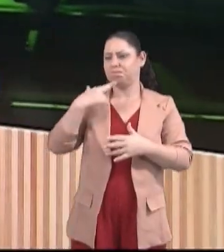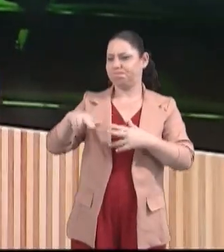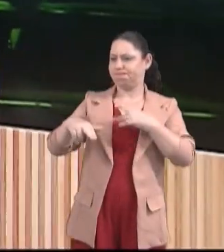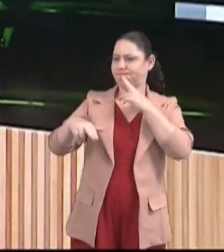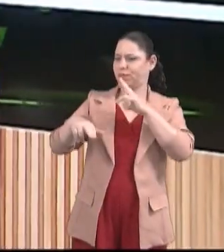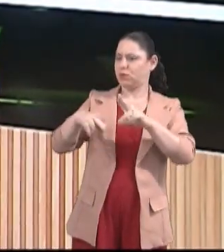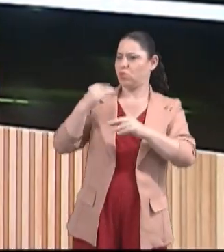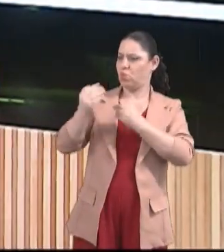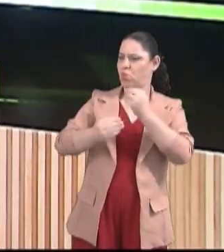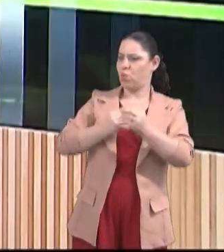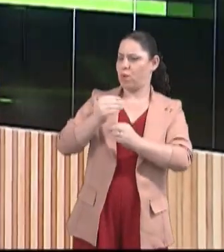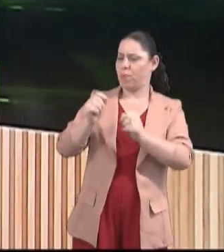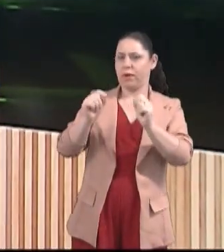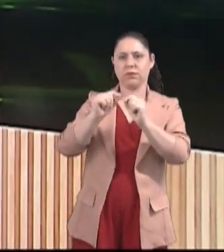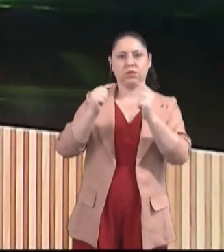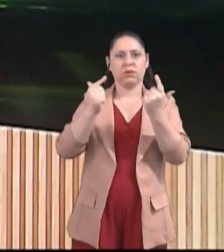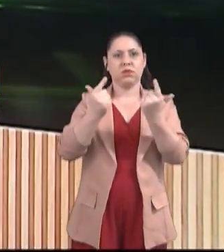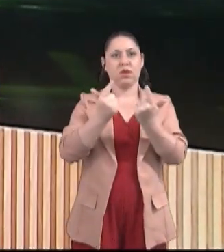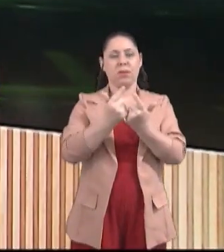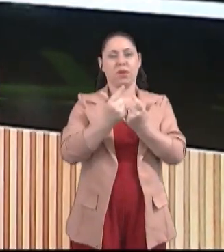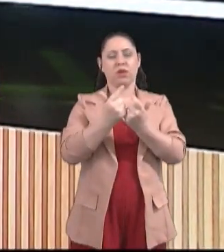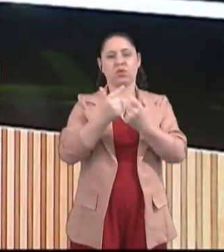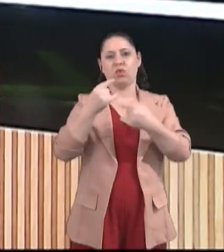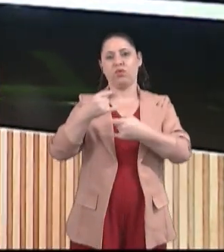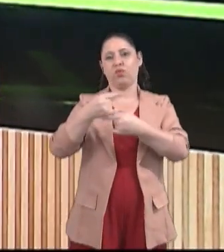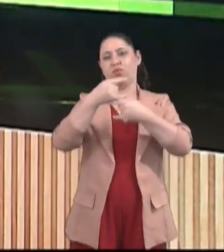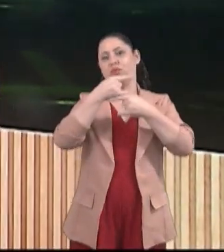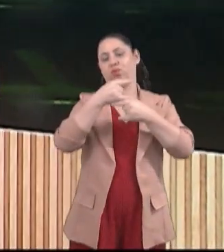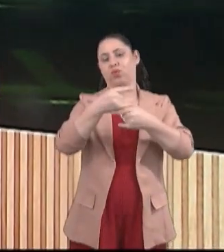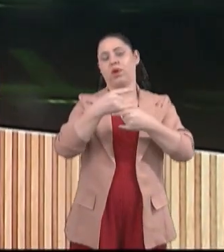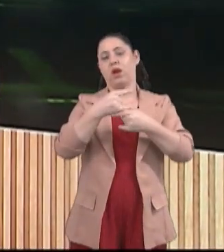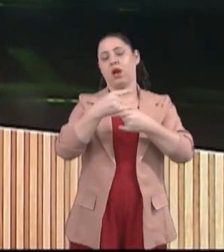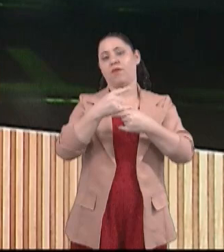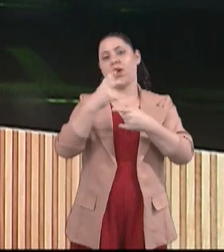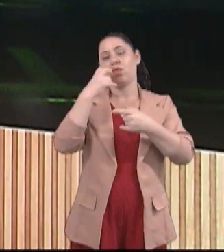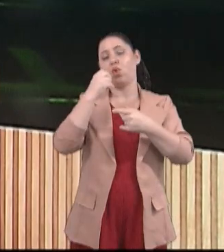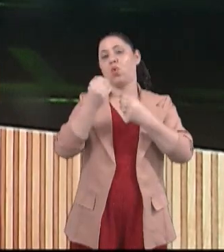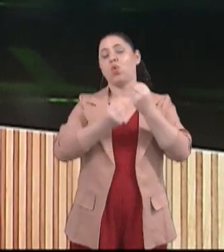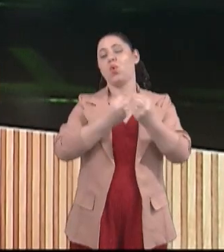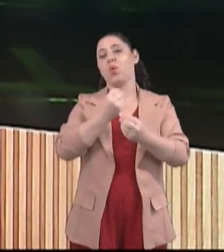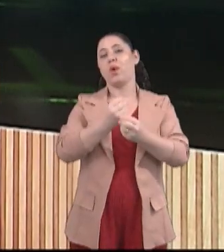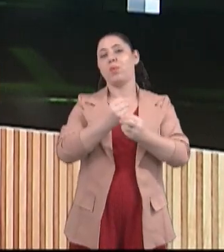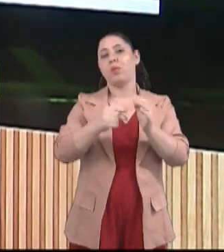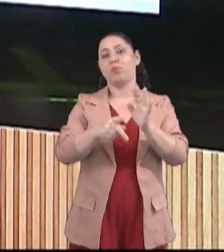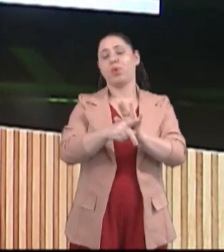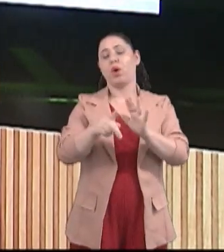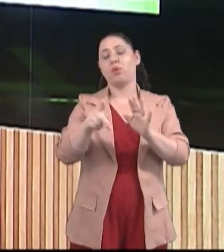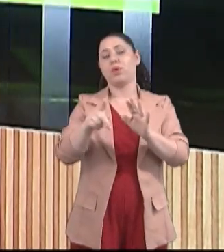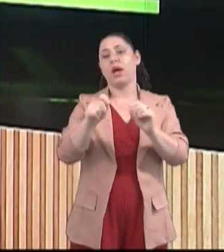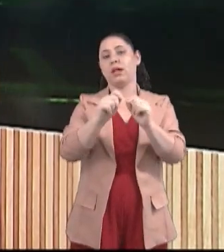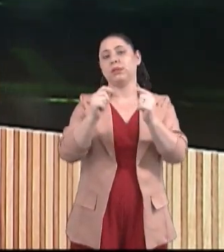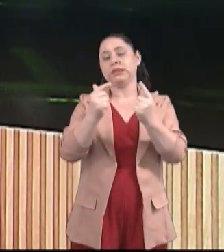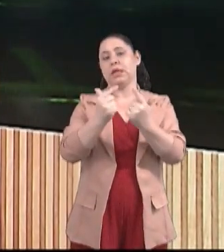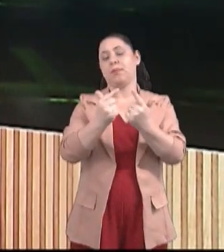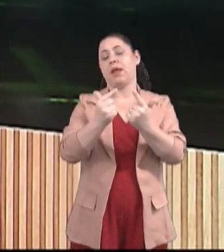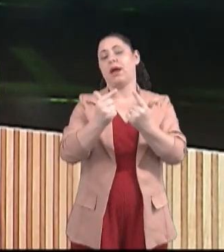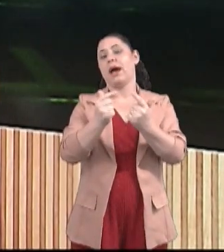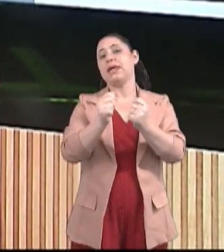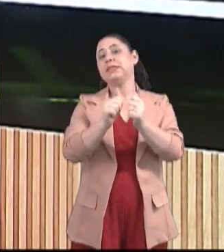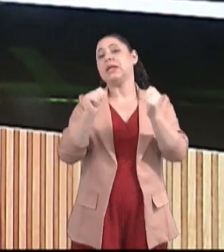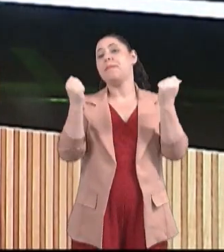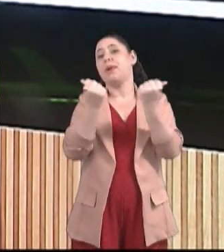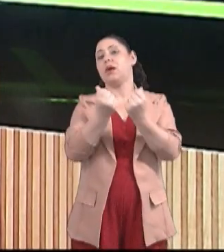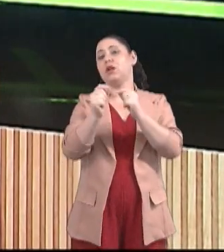criticou o formato de assembleia remota que deve ser adotado pela CACEMES em sua próxima Assembleia